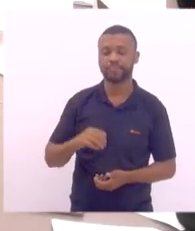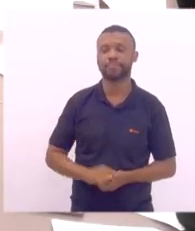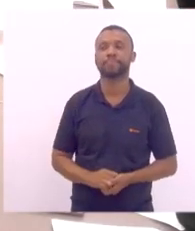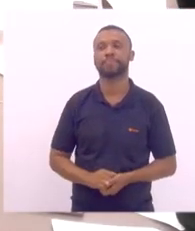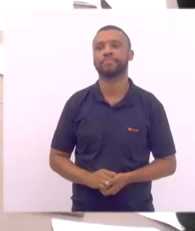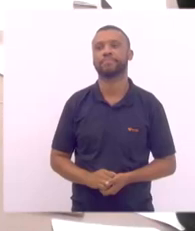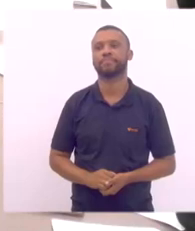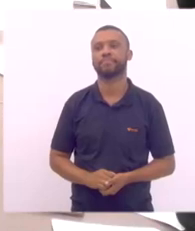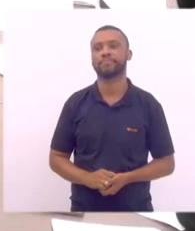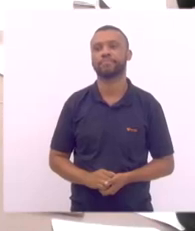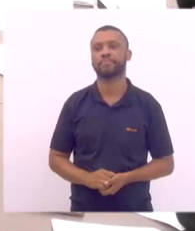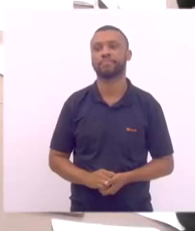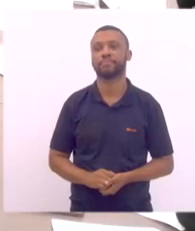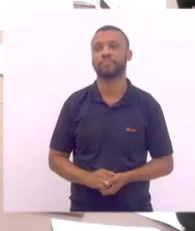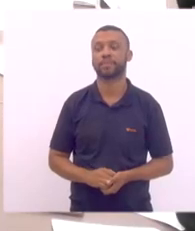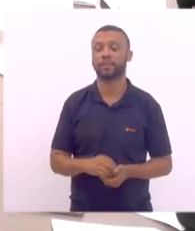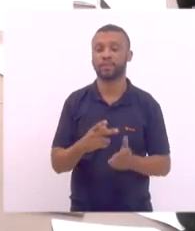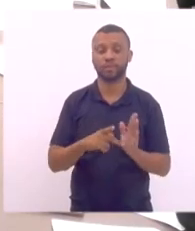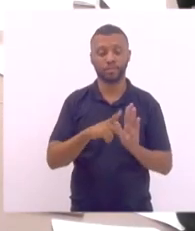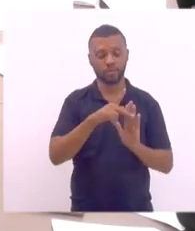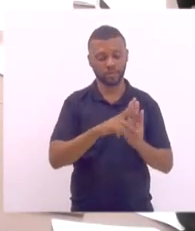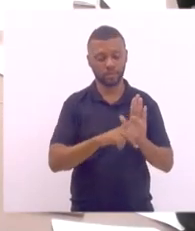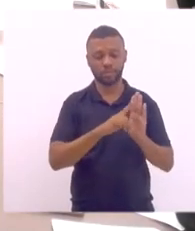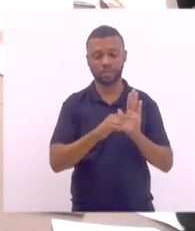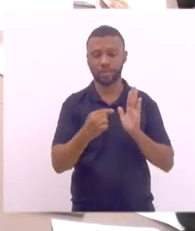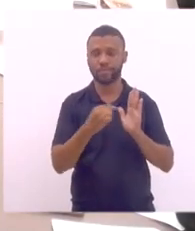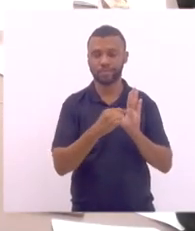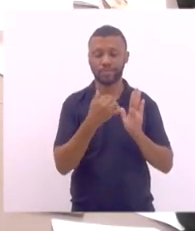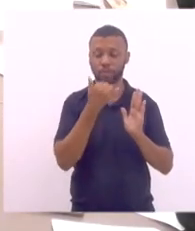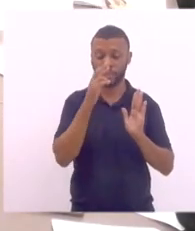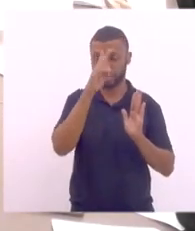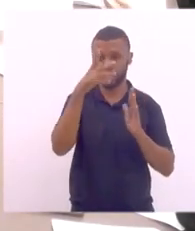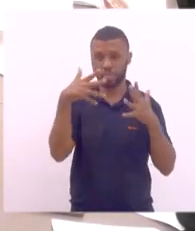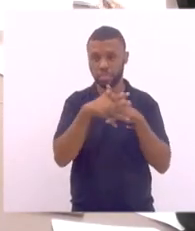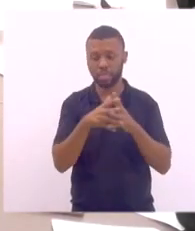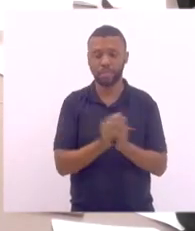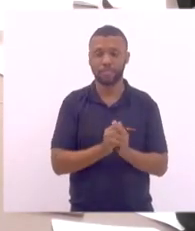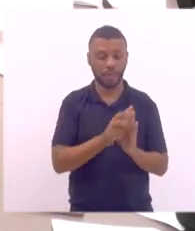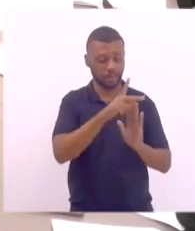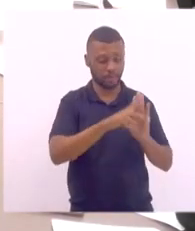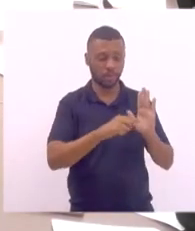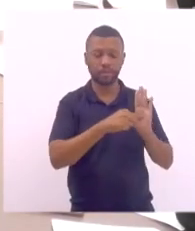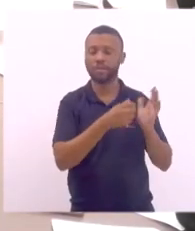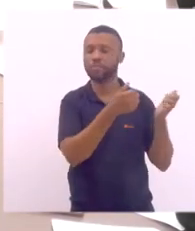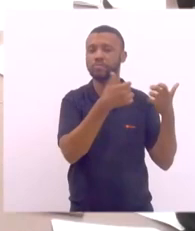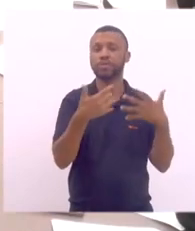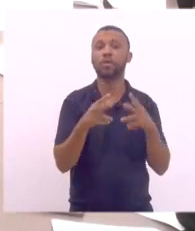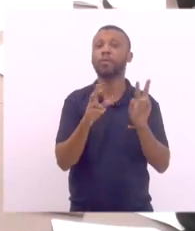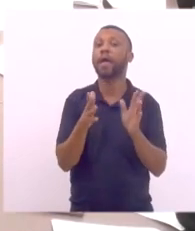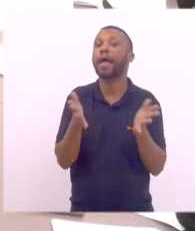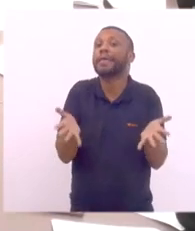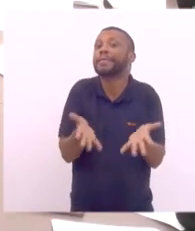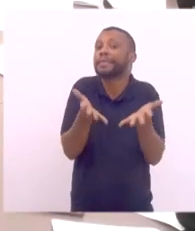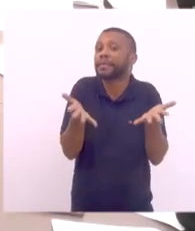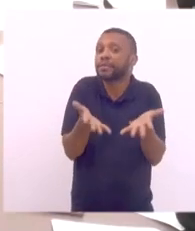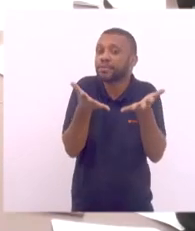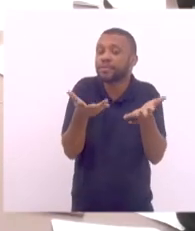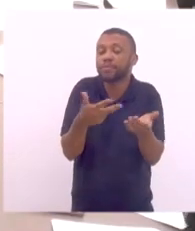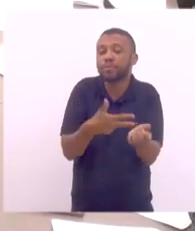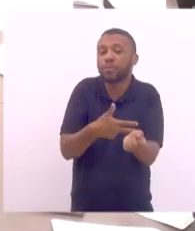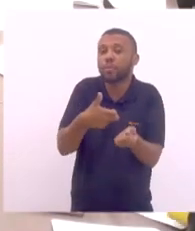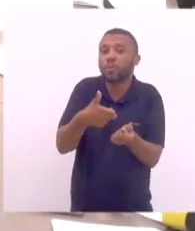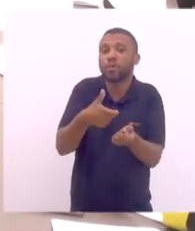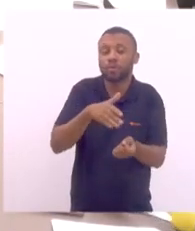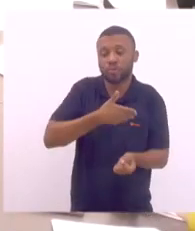o que existe nesse processo, nesse projeto, desculpe, dispõe sobre o incentivo à doação de sangue no âmbito